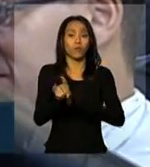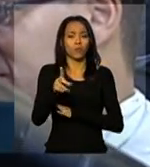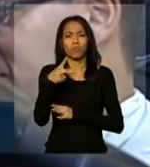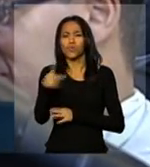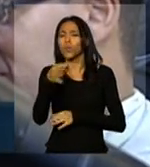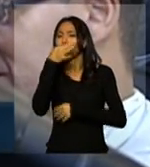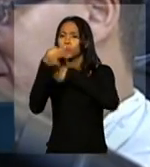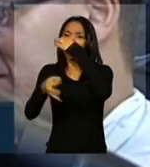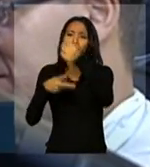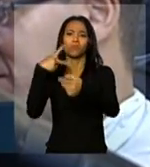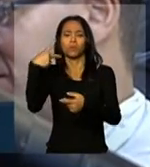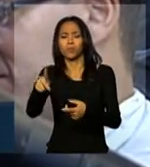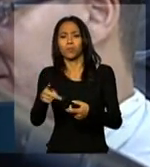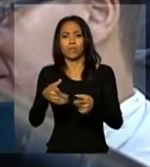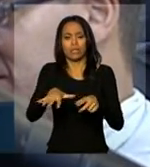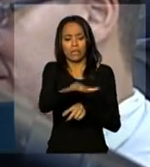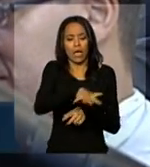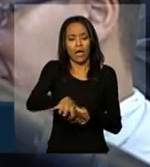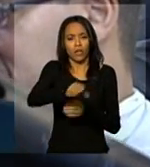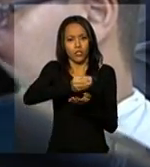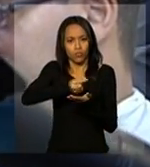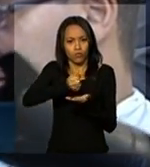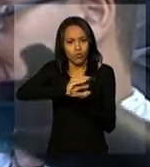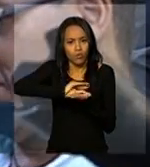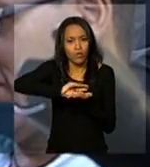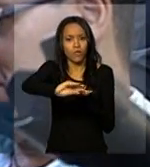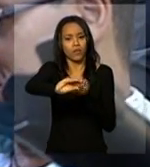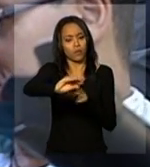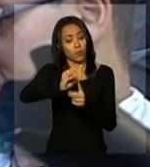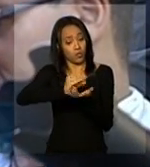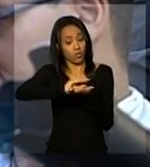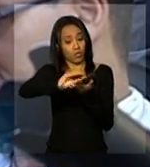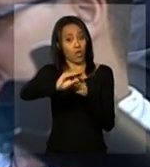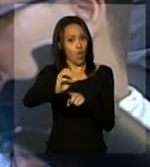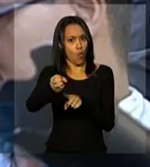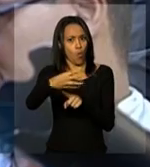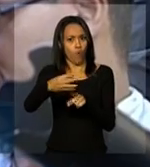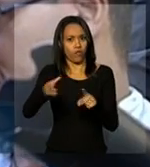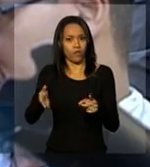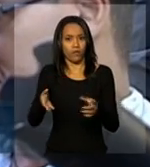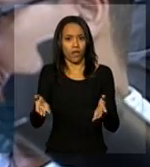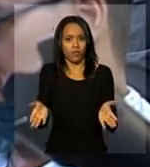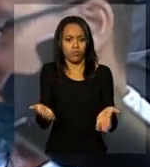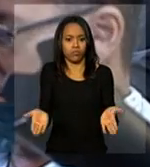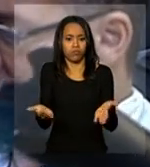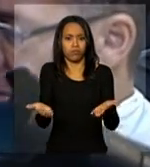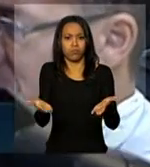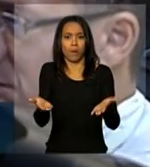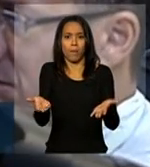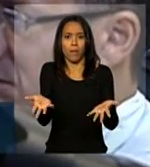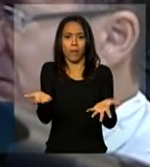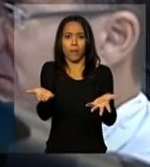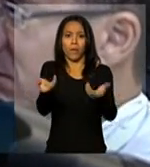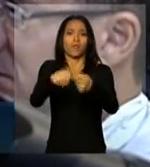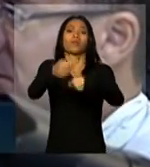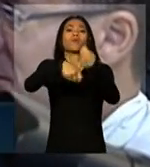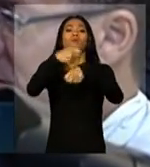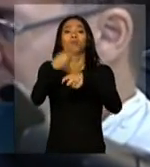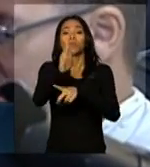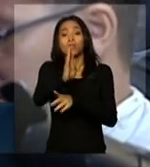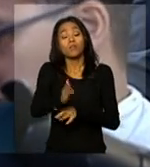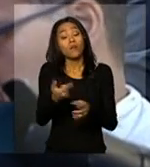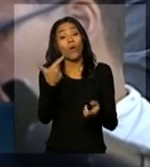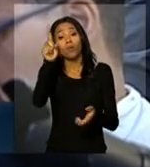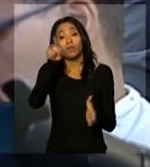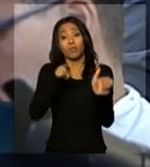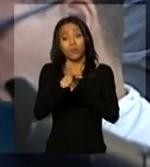que o senhor fez sobre o investimento, a gente pode classificar o investimento como o novo motor da economia brasileira? E eu pediria ao senhor também o